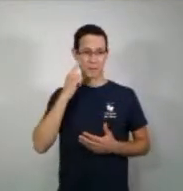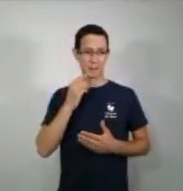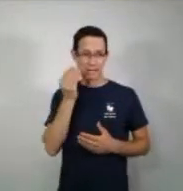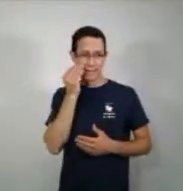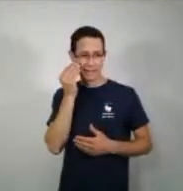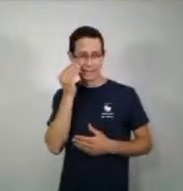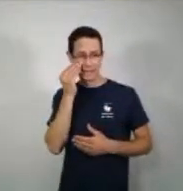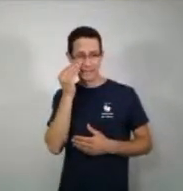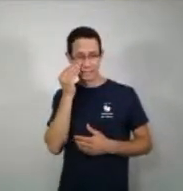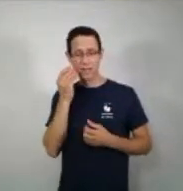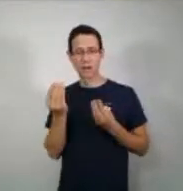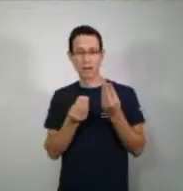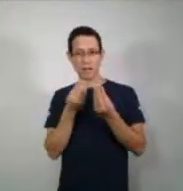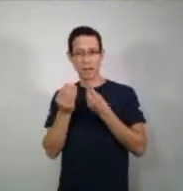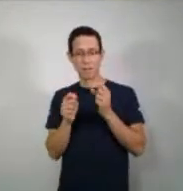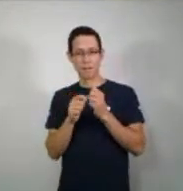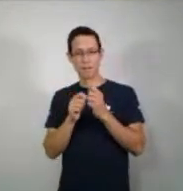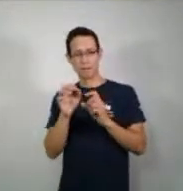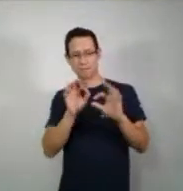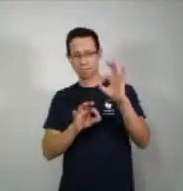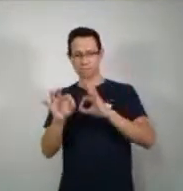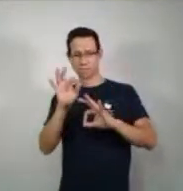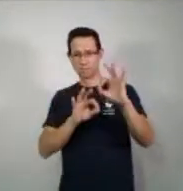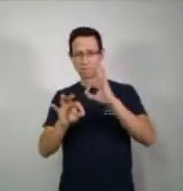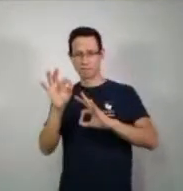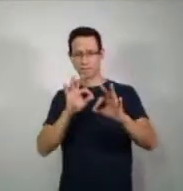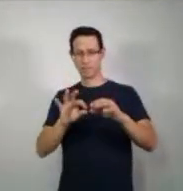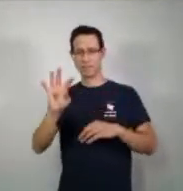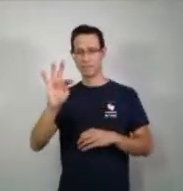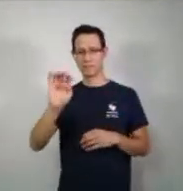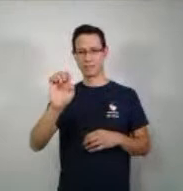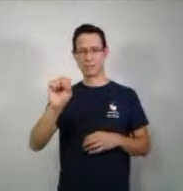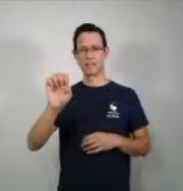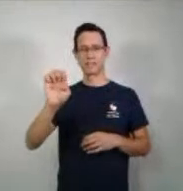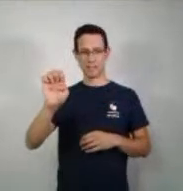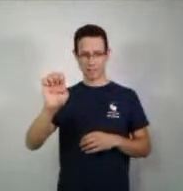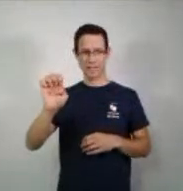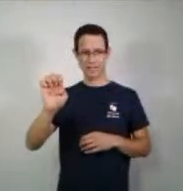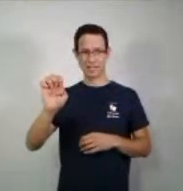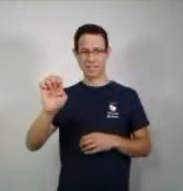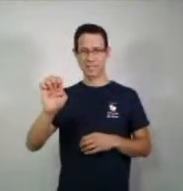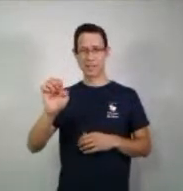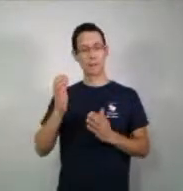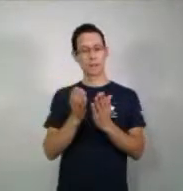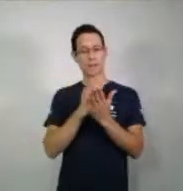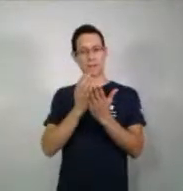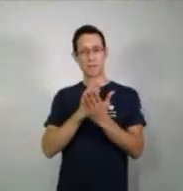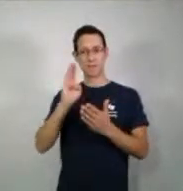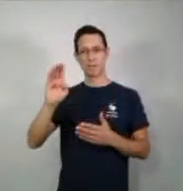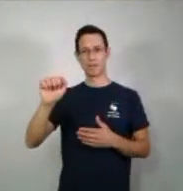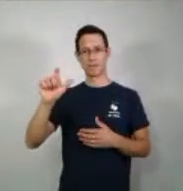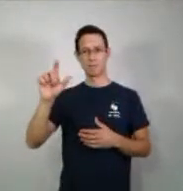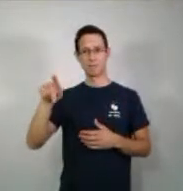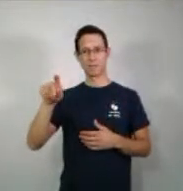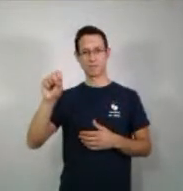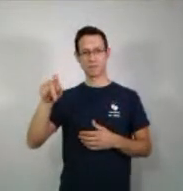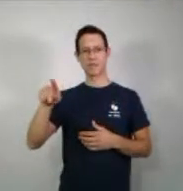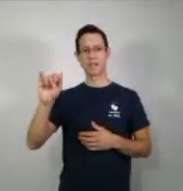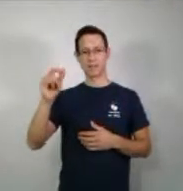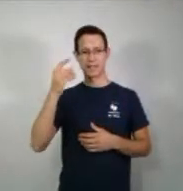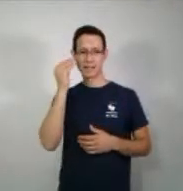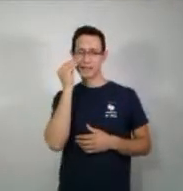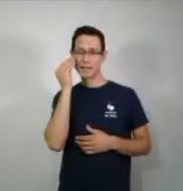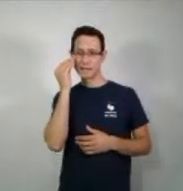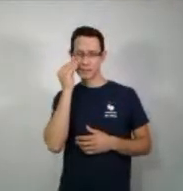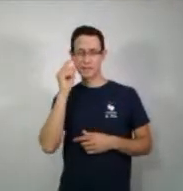uma tese sobre um dos livros do Balzac, depois virou um livro, né, dele, Paulo Rony. E isso